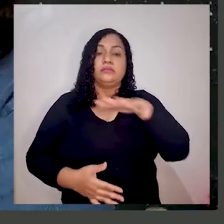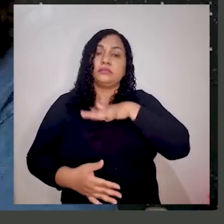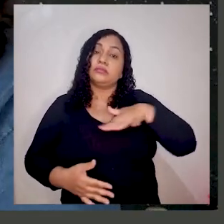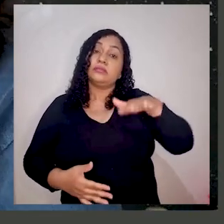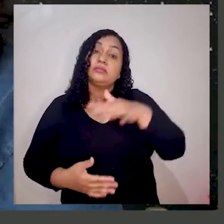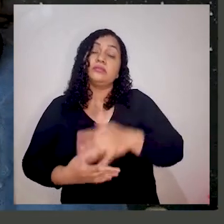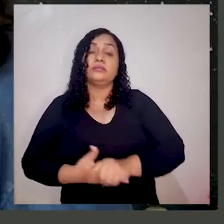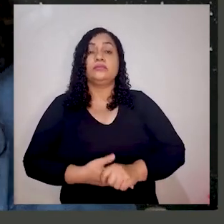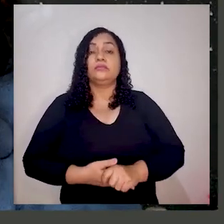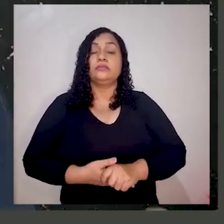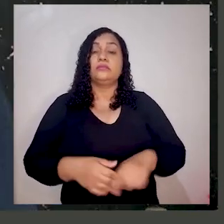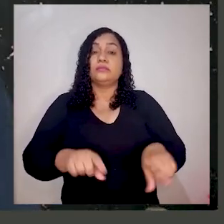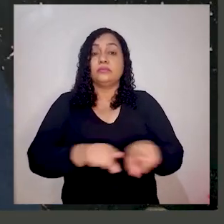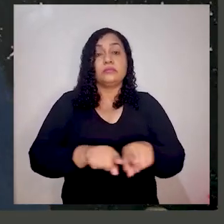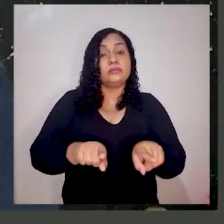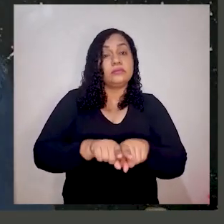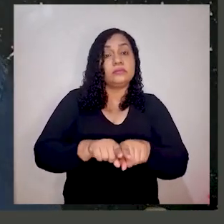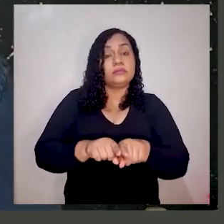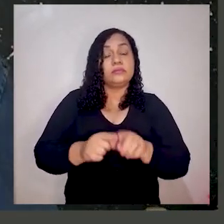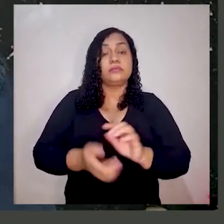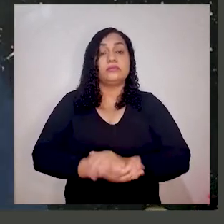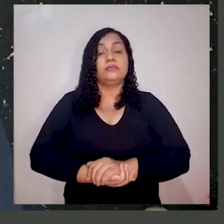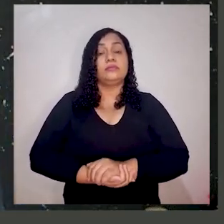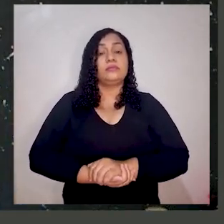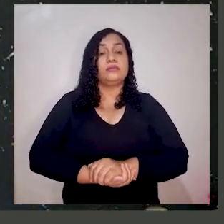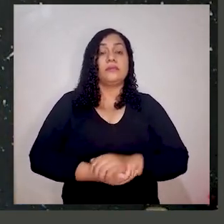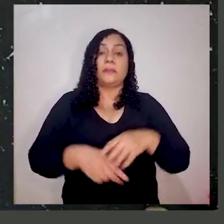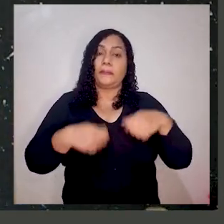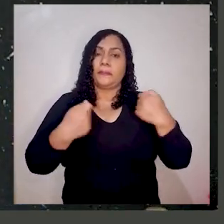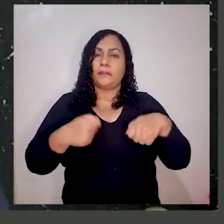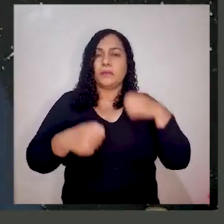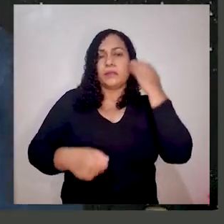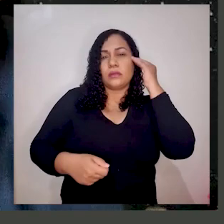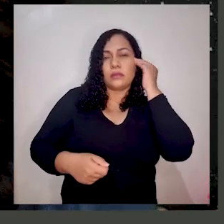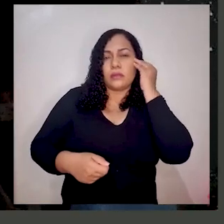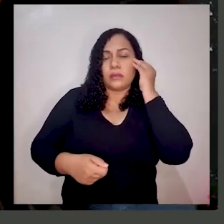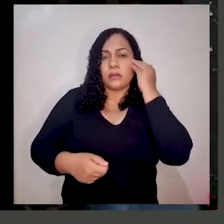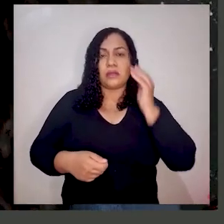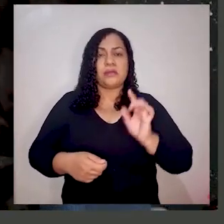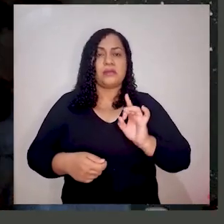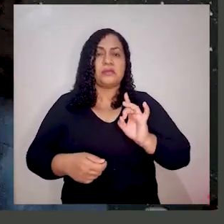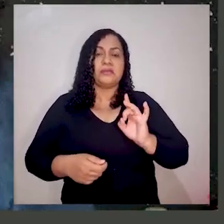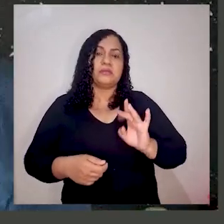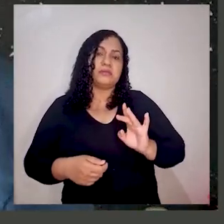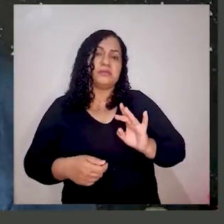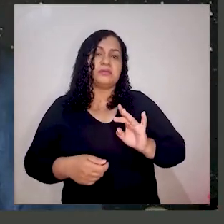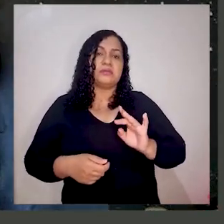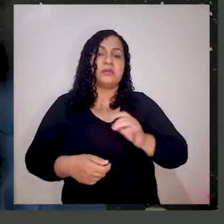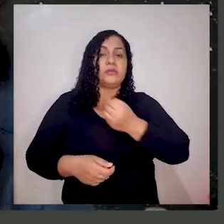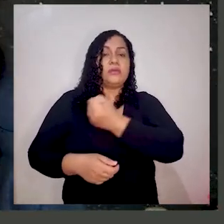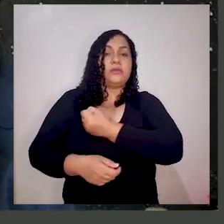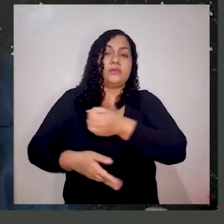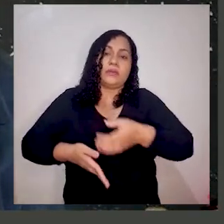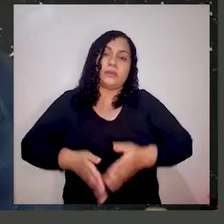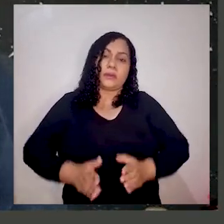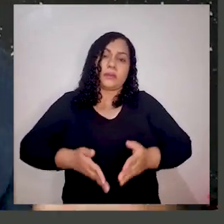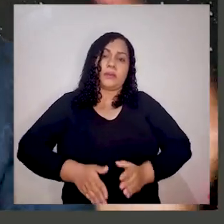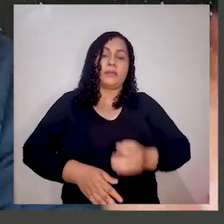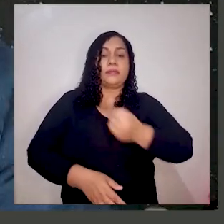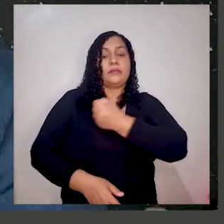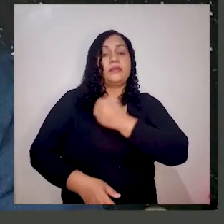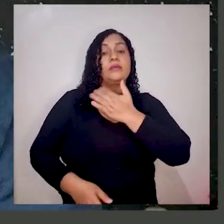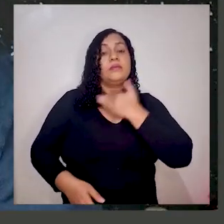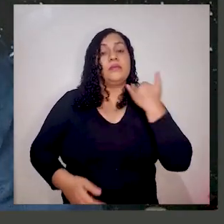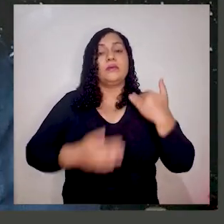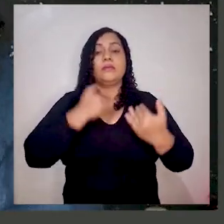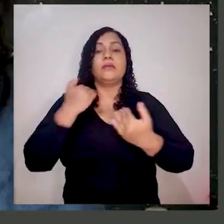cada uma dessas regiões. Outra coisa também, pessoal, que a gente deve levar em consideração não é apenas ao número de